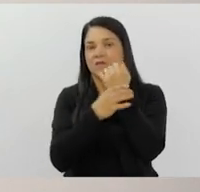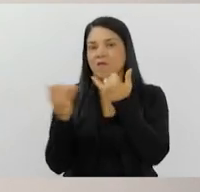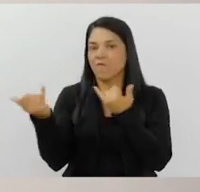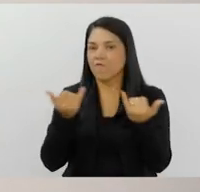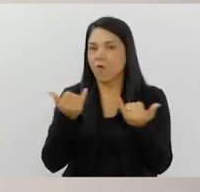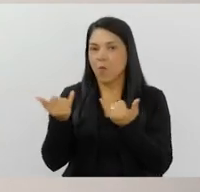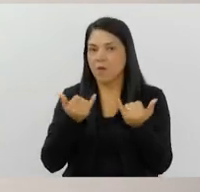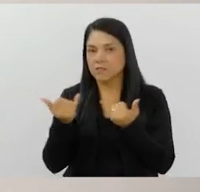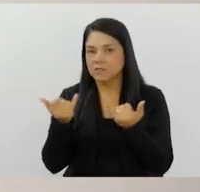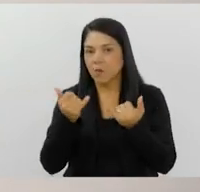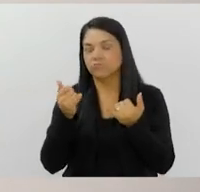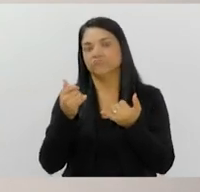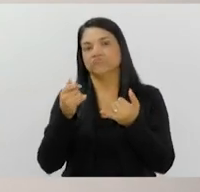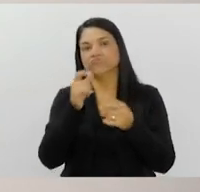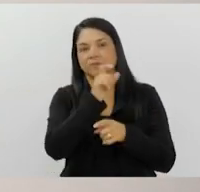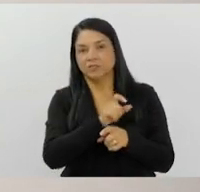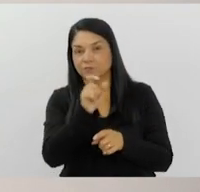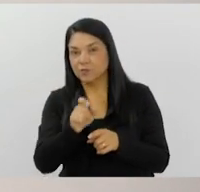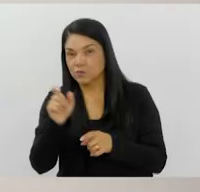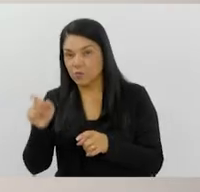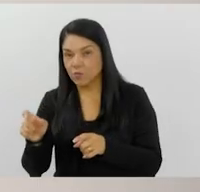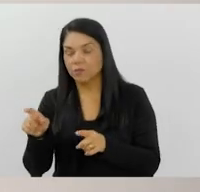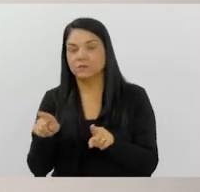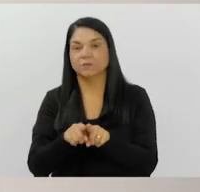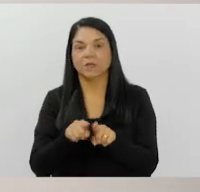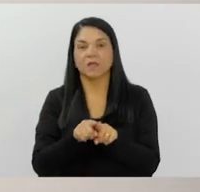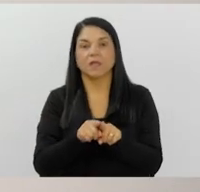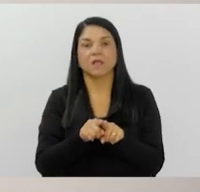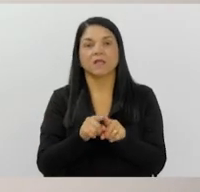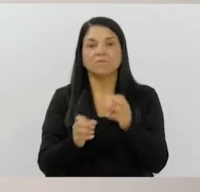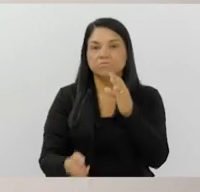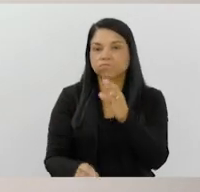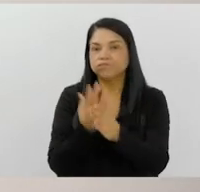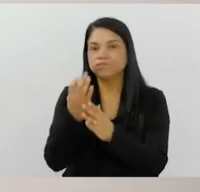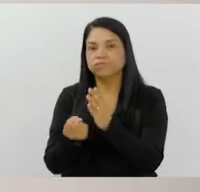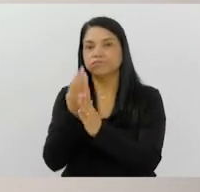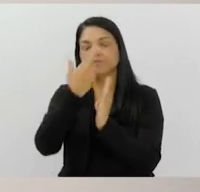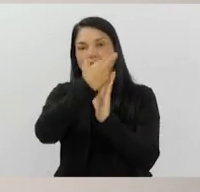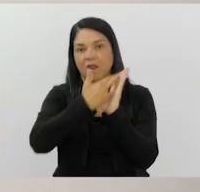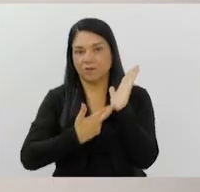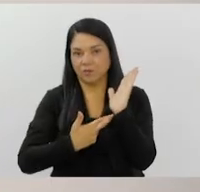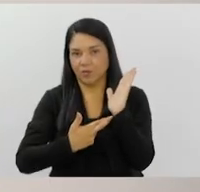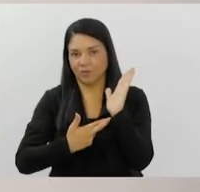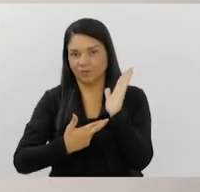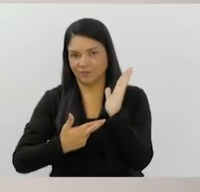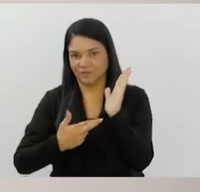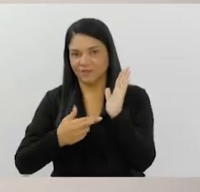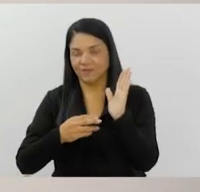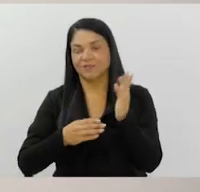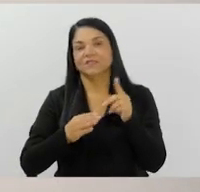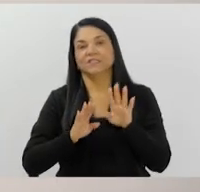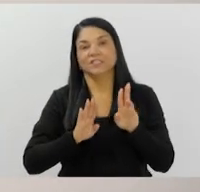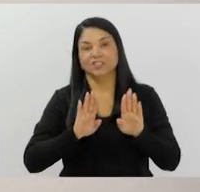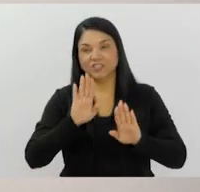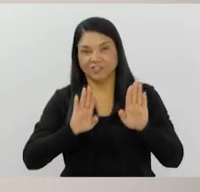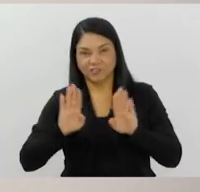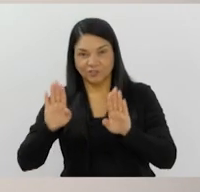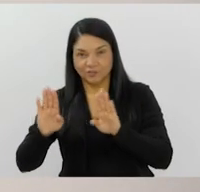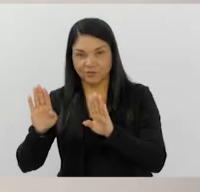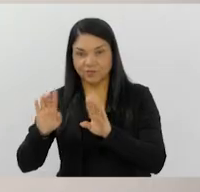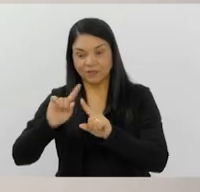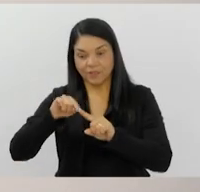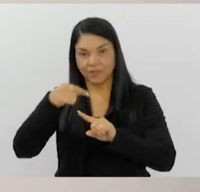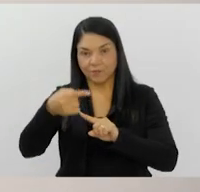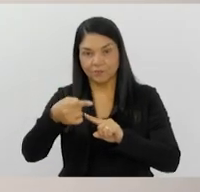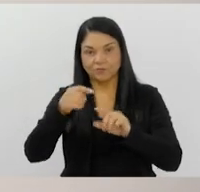nossas informações e a produção de relatórios estatísticos pós jogo e para ter